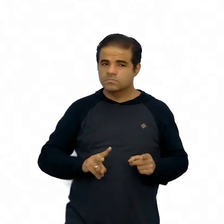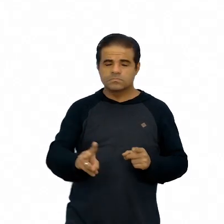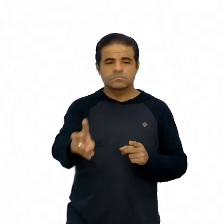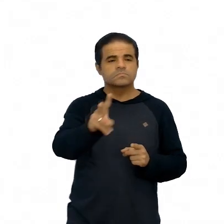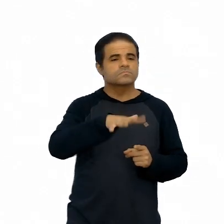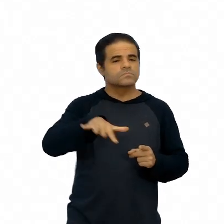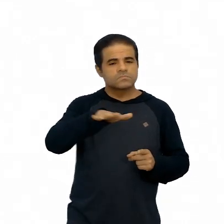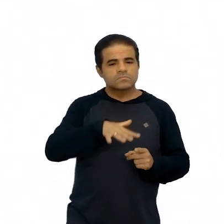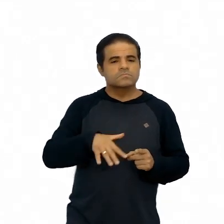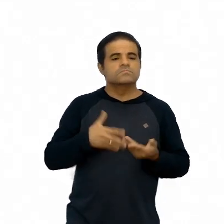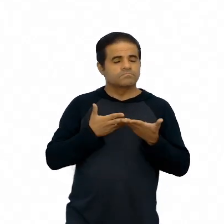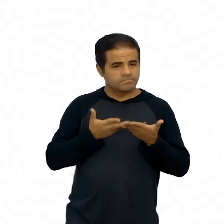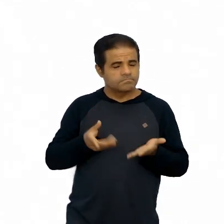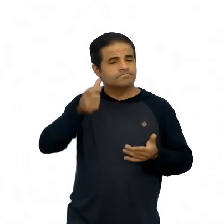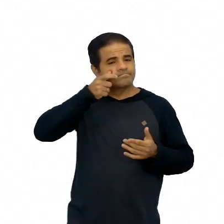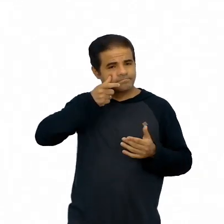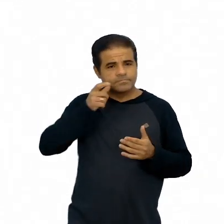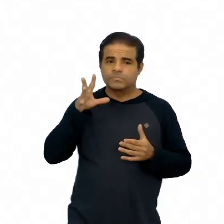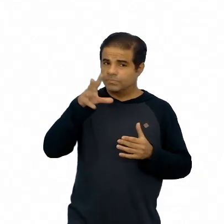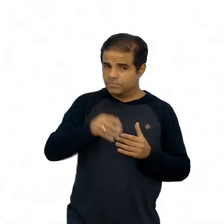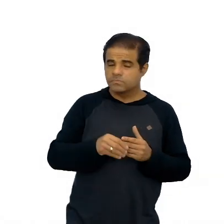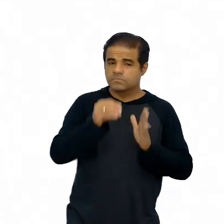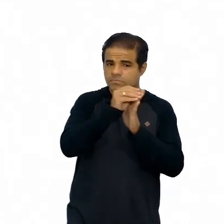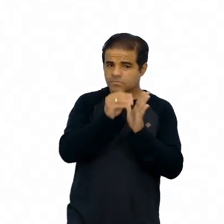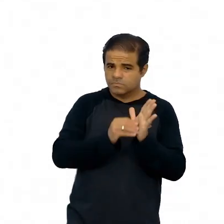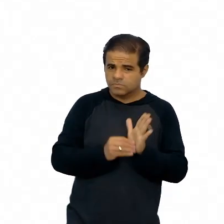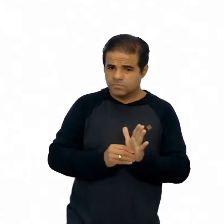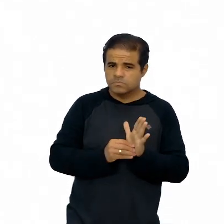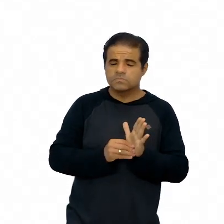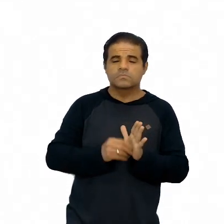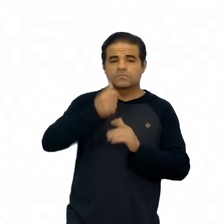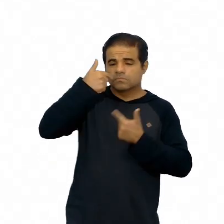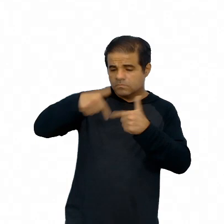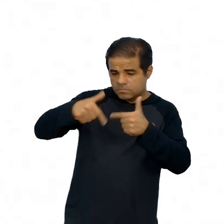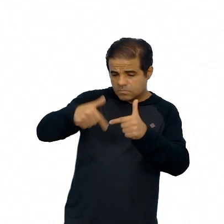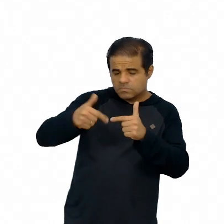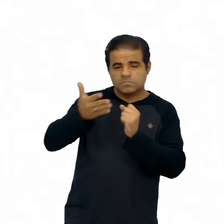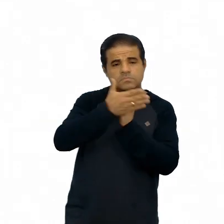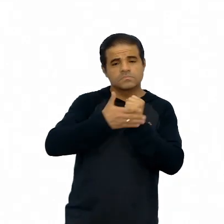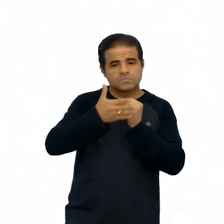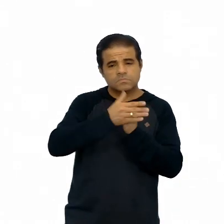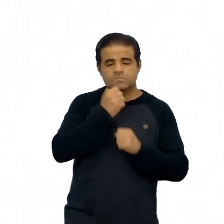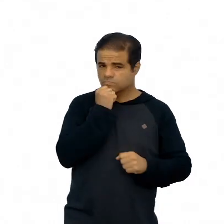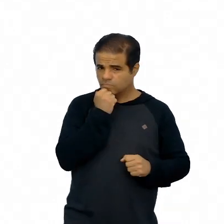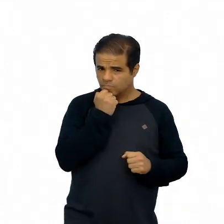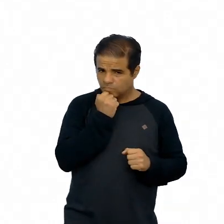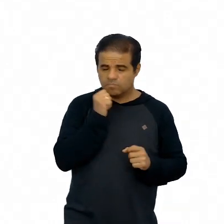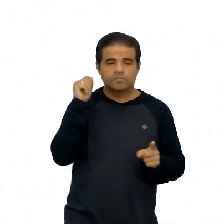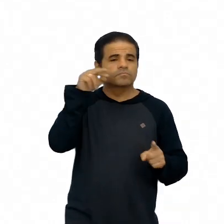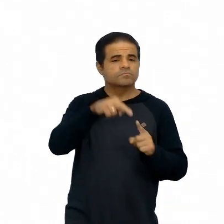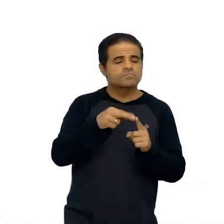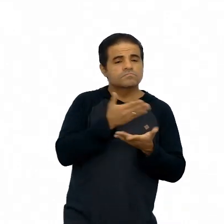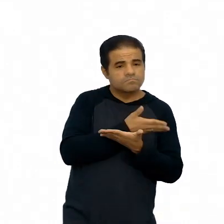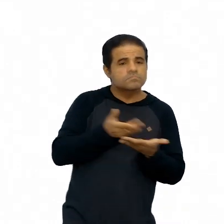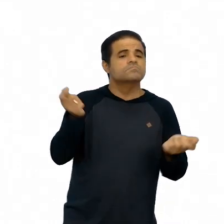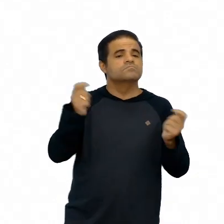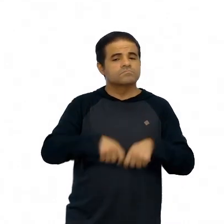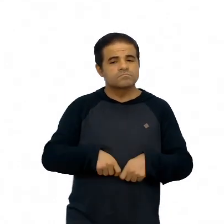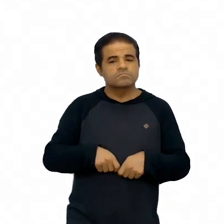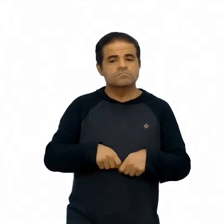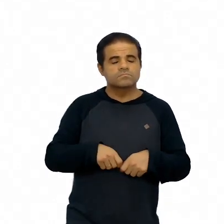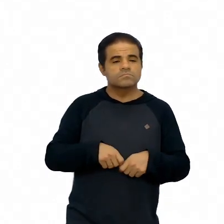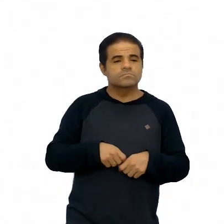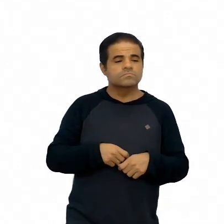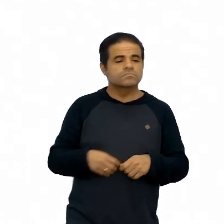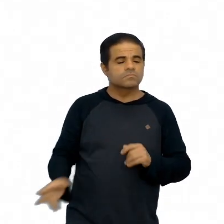como base teórica. Vocês vão observar que tudo aquilo que é falado aqui, a gente trabalha nessa base científica, nosso referencial teórico, para a gente poder também